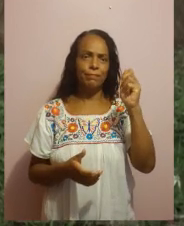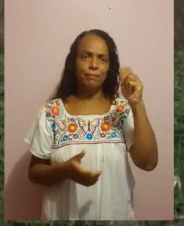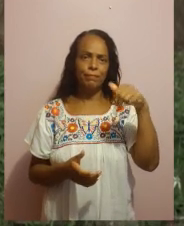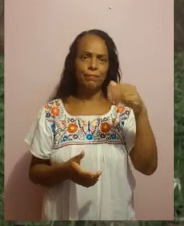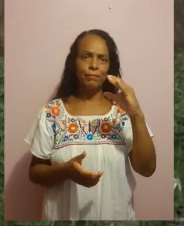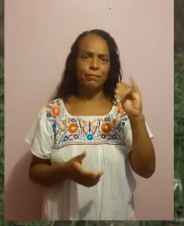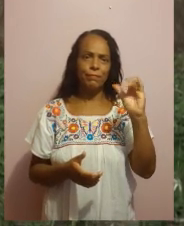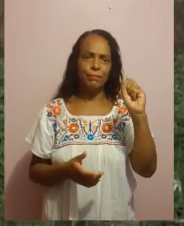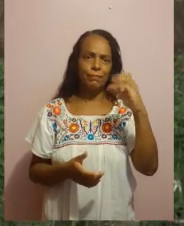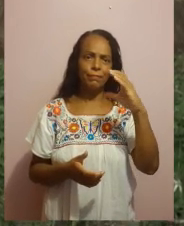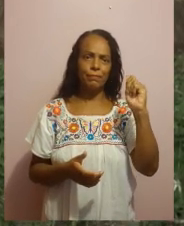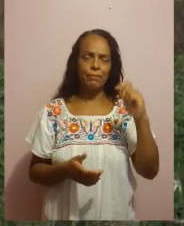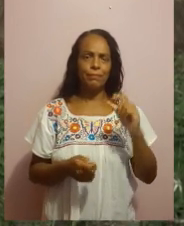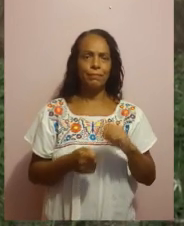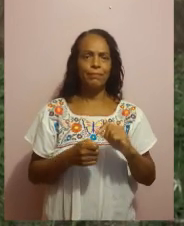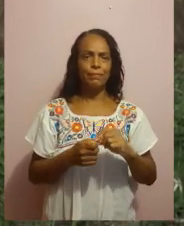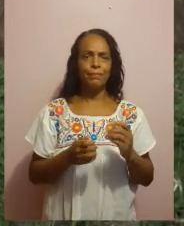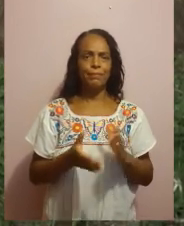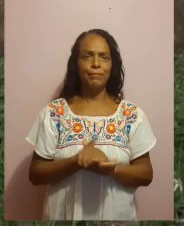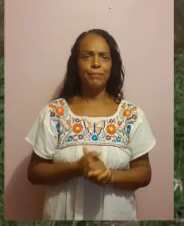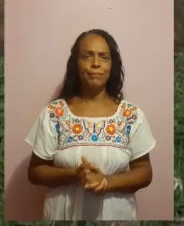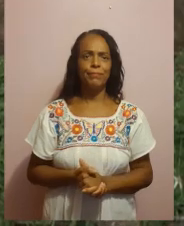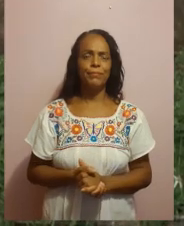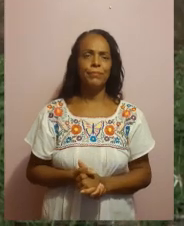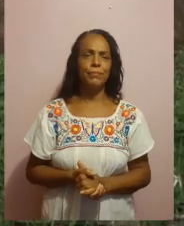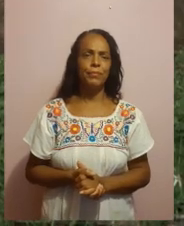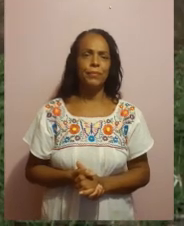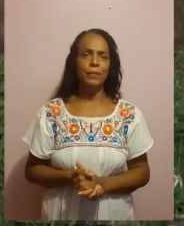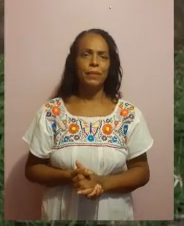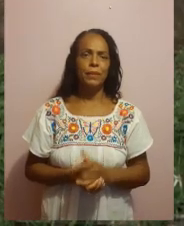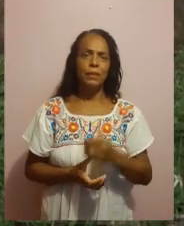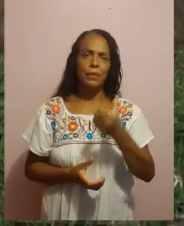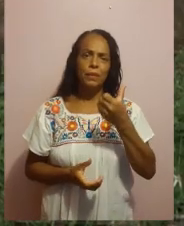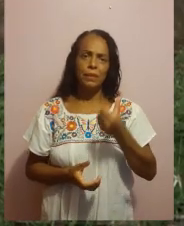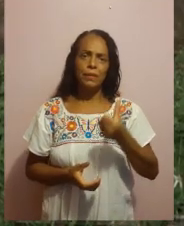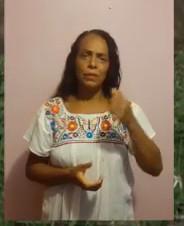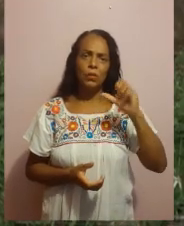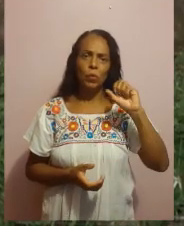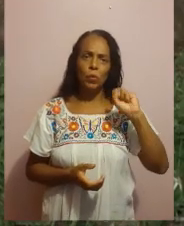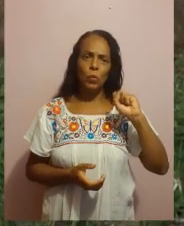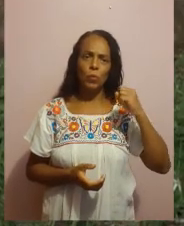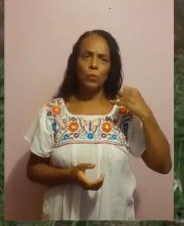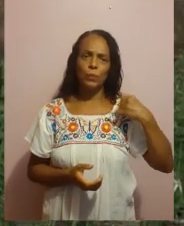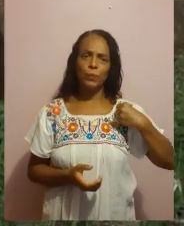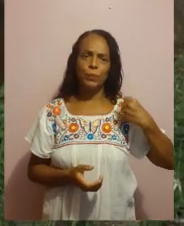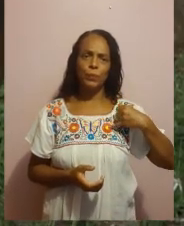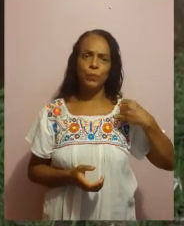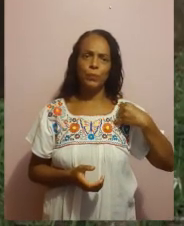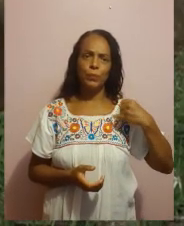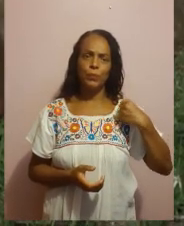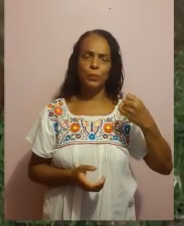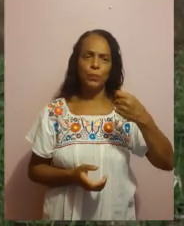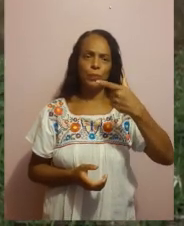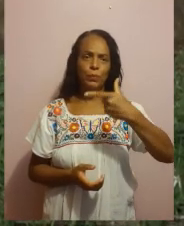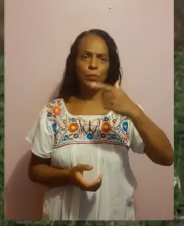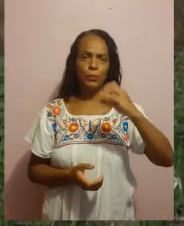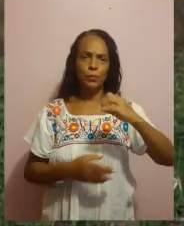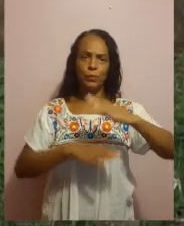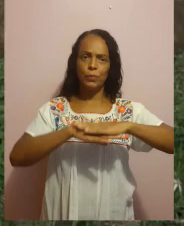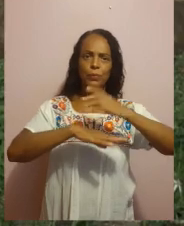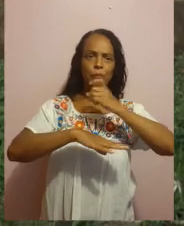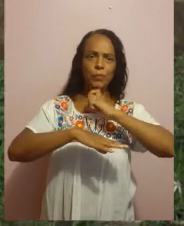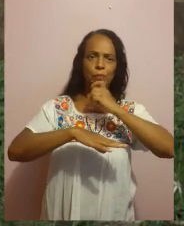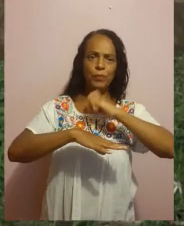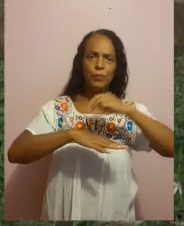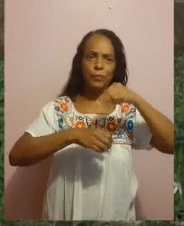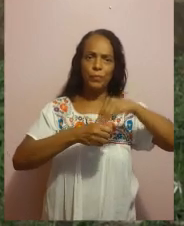espiritual. Então, ela com 68 anos, torna a dizer, 20 anos